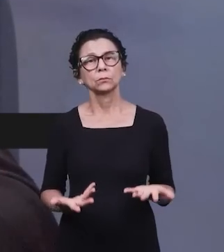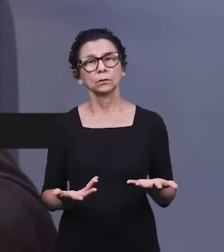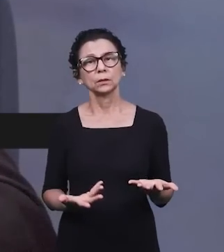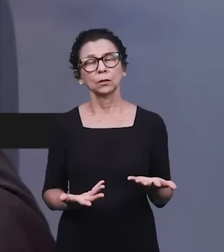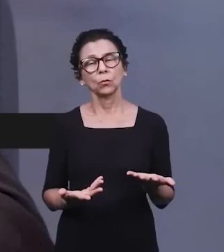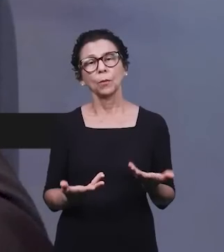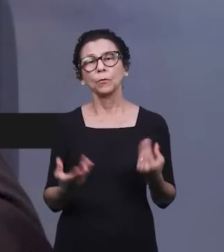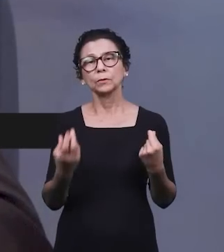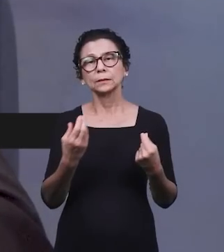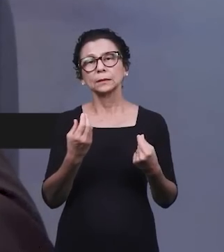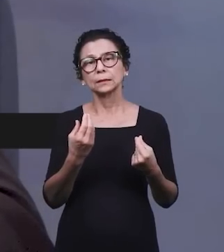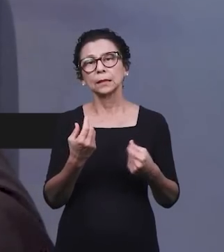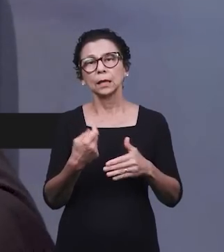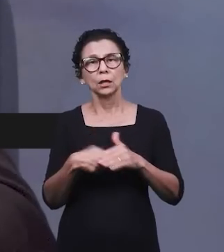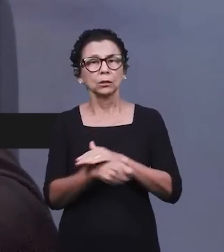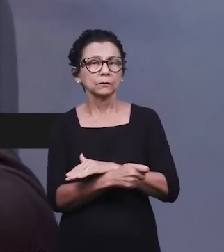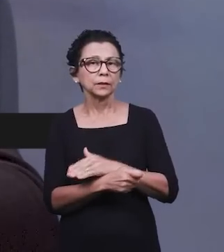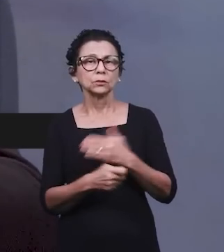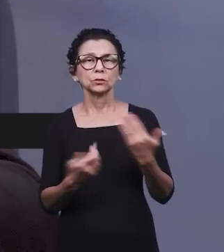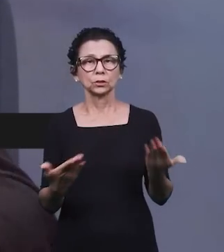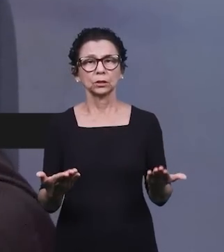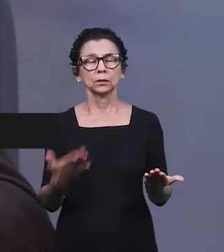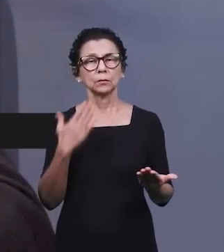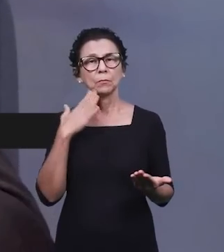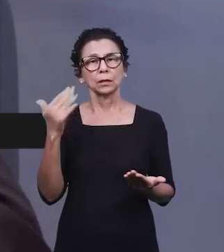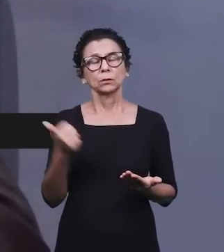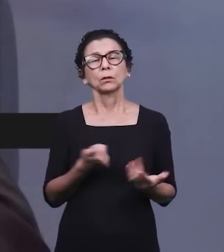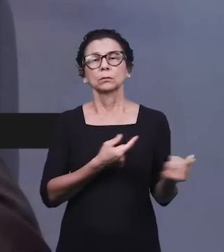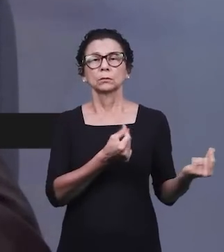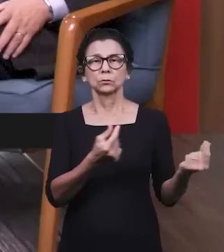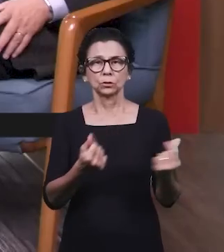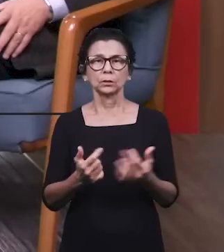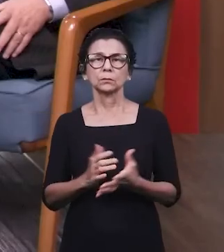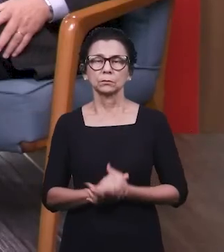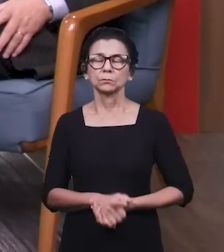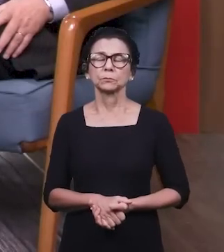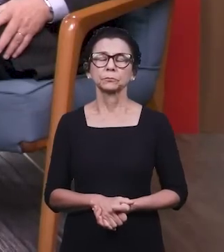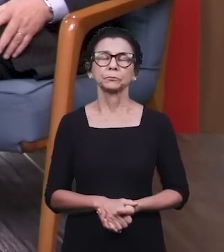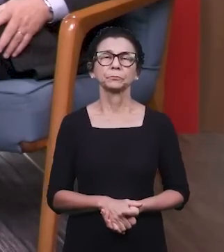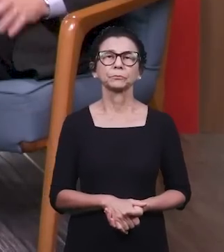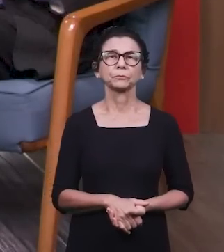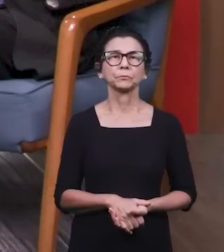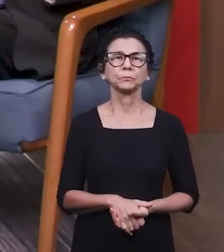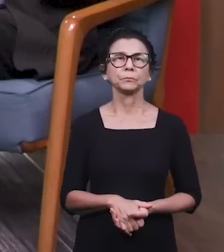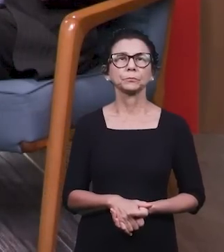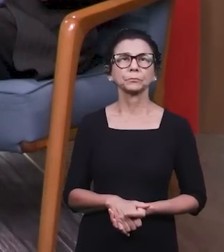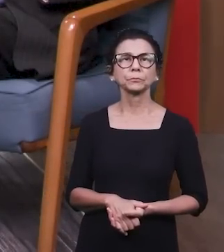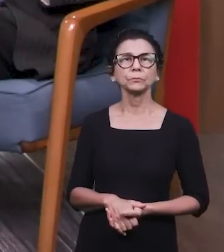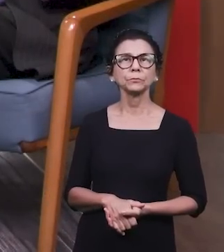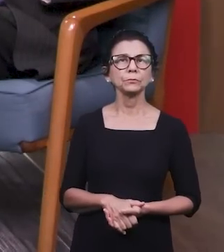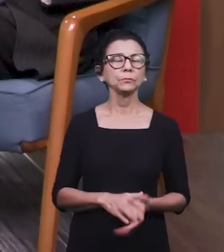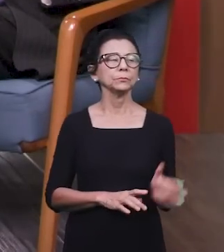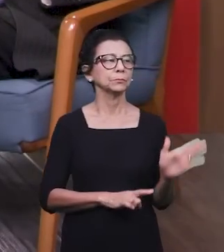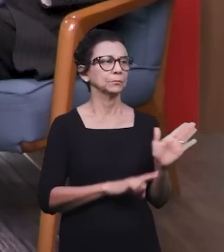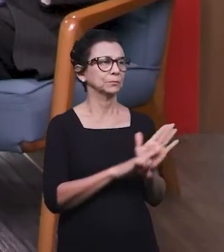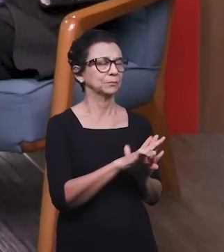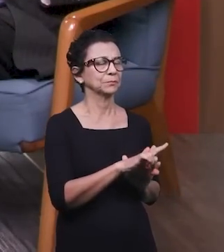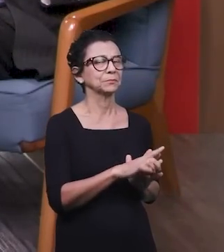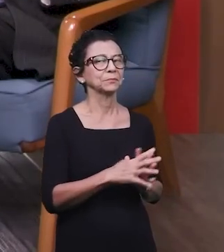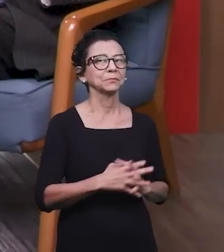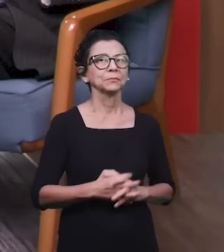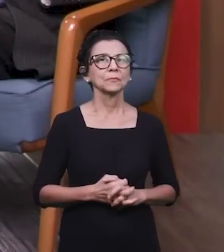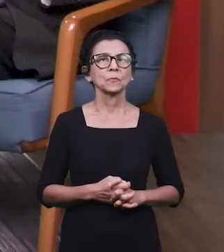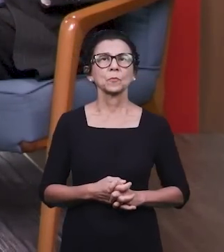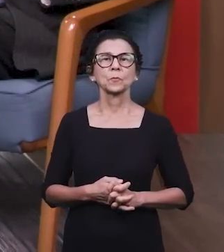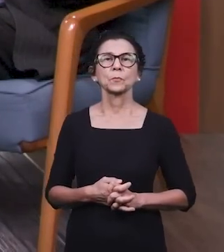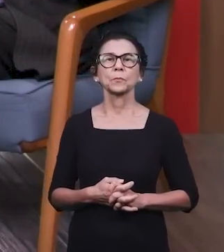que é justamente o tema que nós vamos trazer aqui, nós vamos falar um pouco mais a respeito. Perfeito. E eu queria fazer uma perguntinha que eu anotei. Quais são